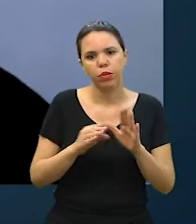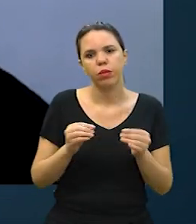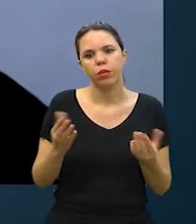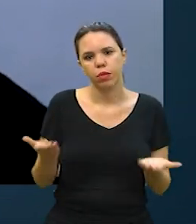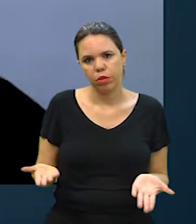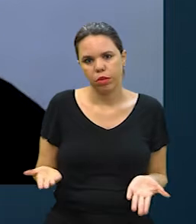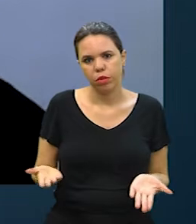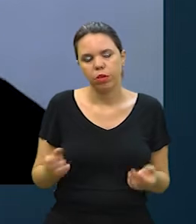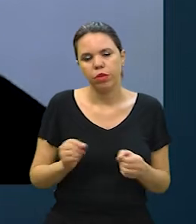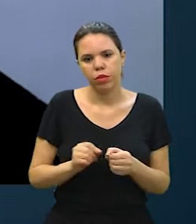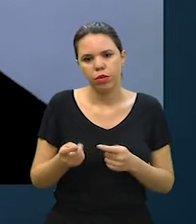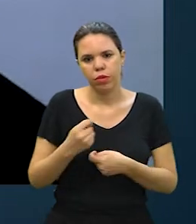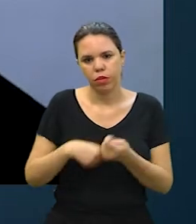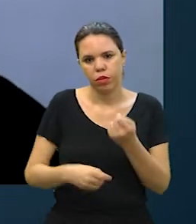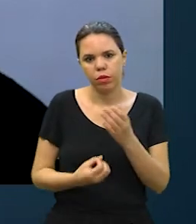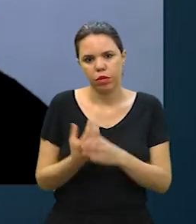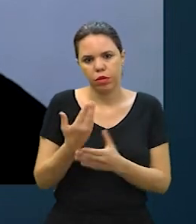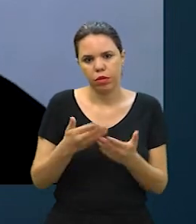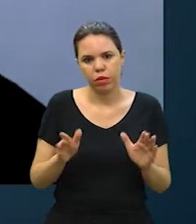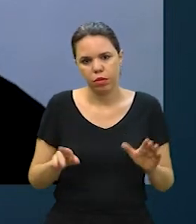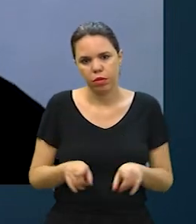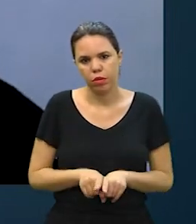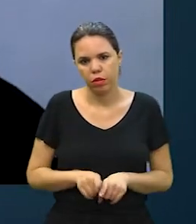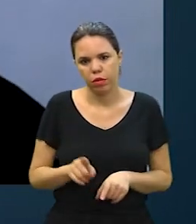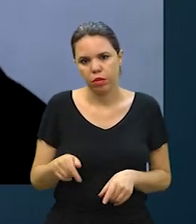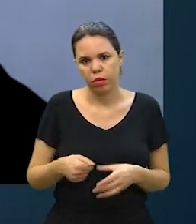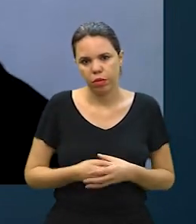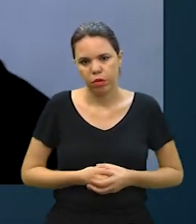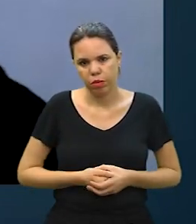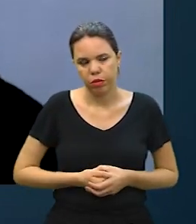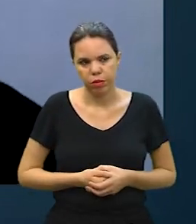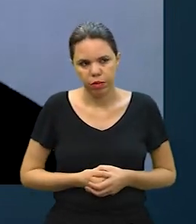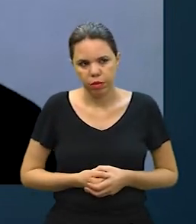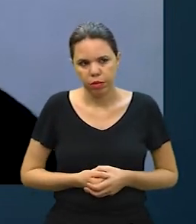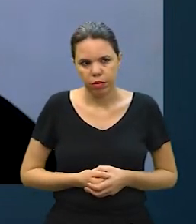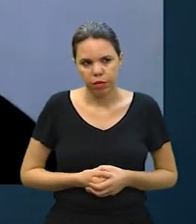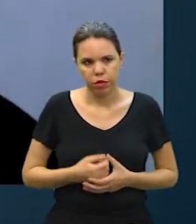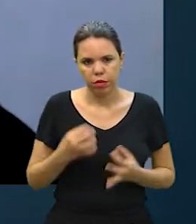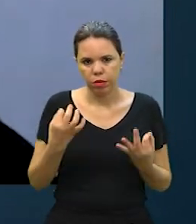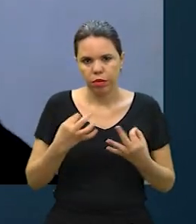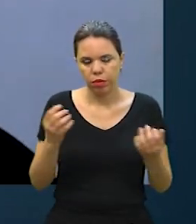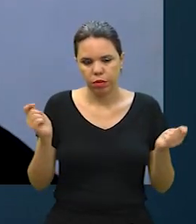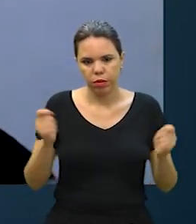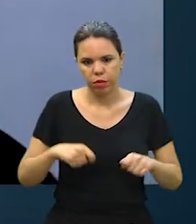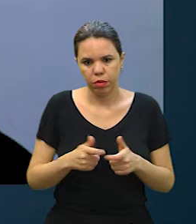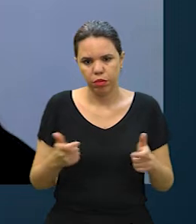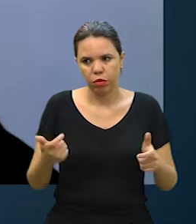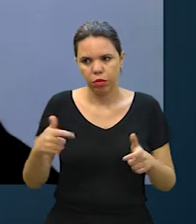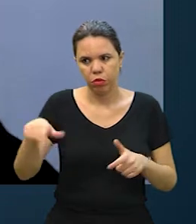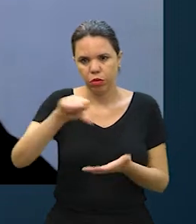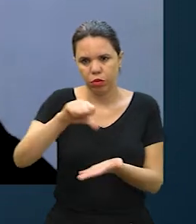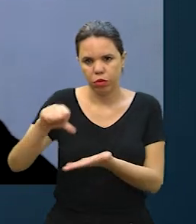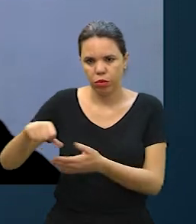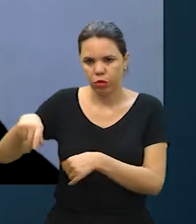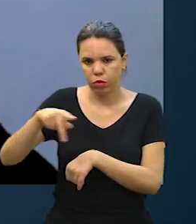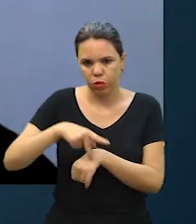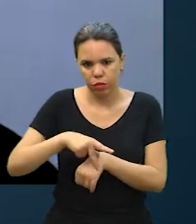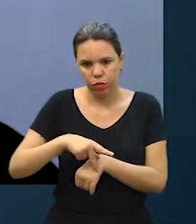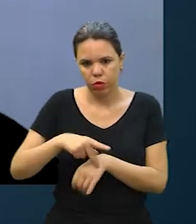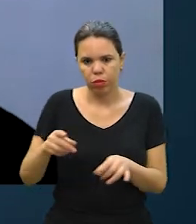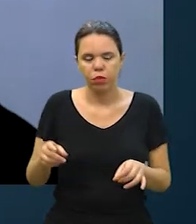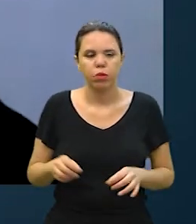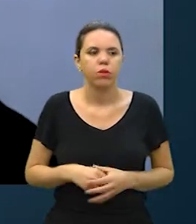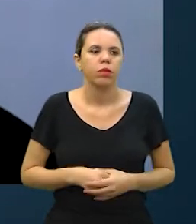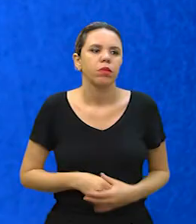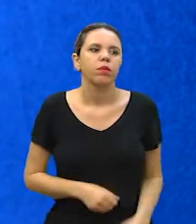estabelece para fazer o negócio acontecer. Mas é perfeitamente possível a expansão para as outras regiões do país e a gente está pronto